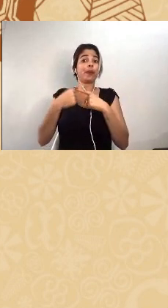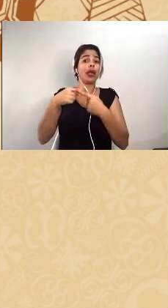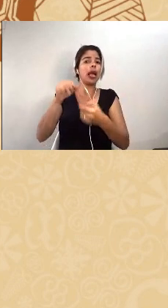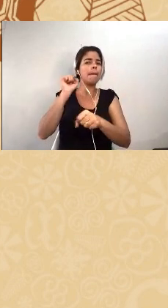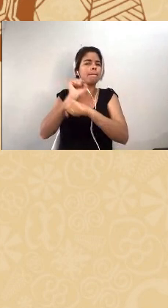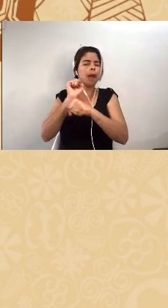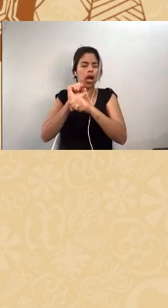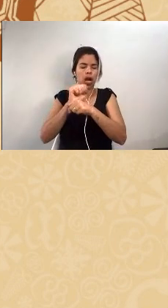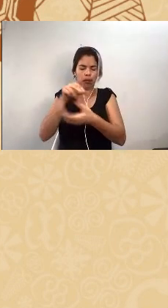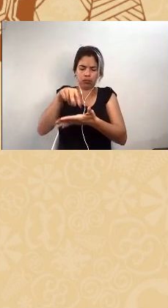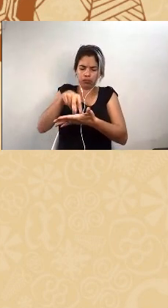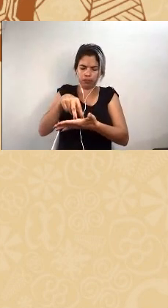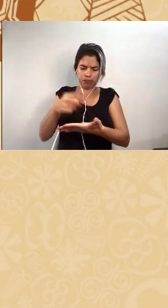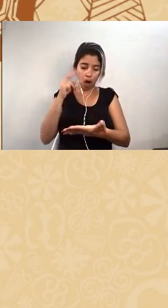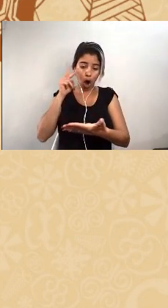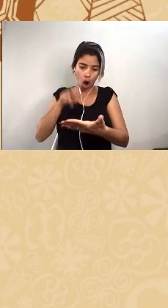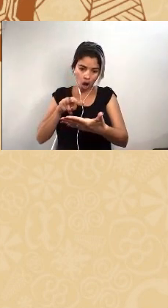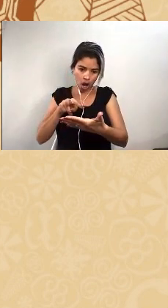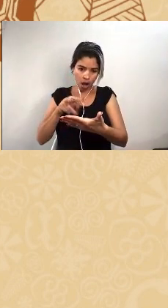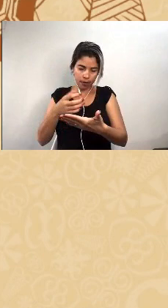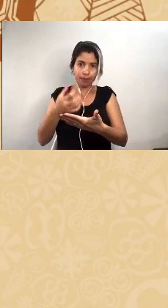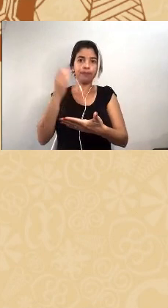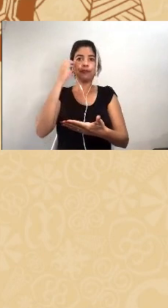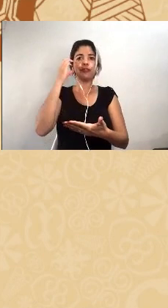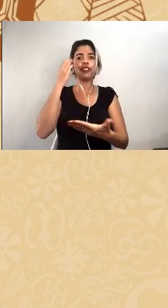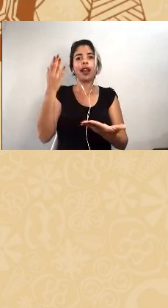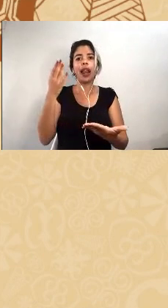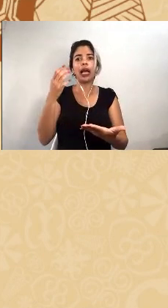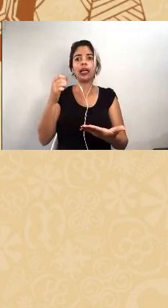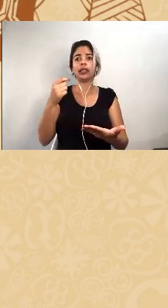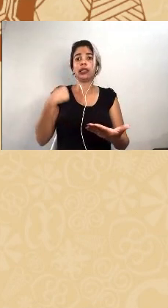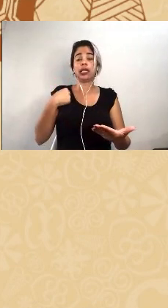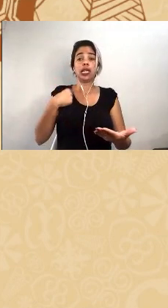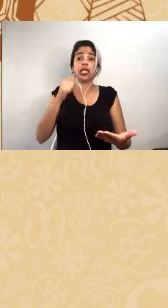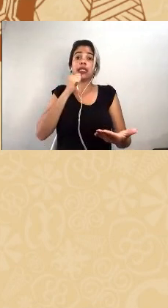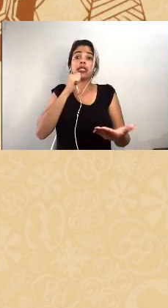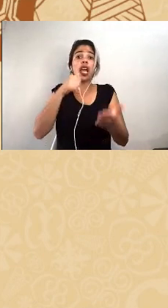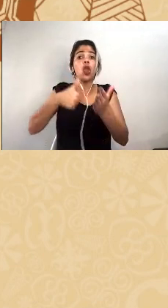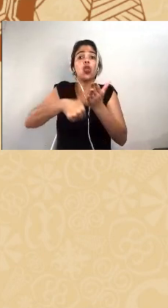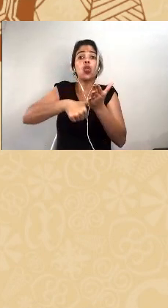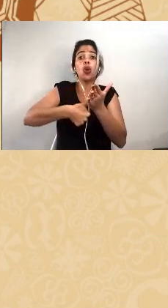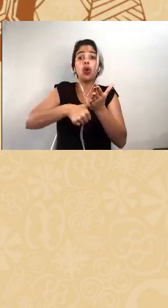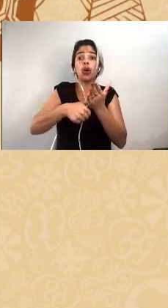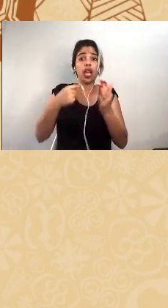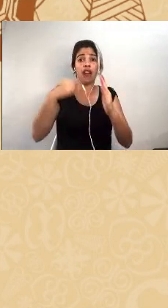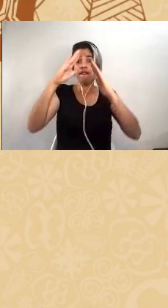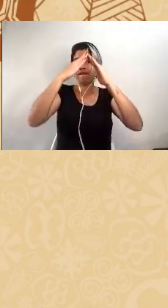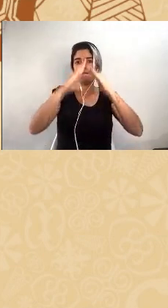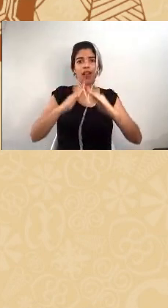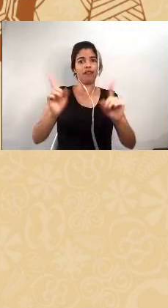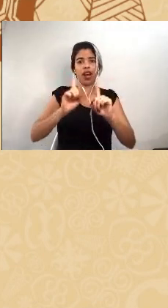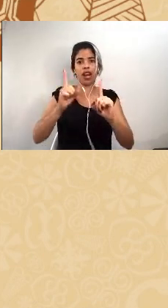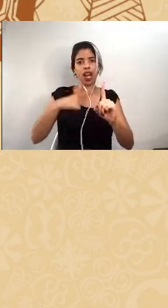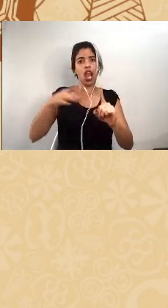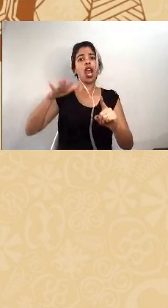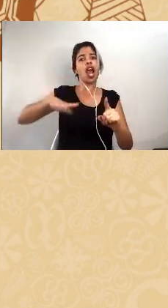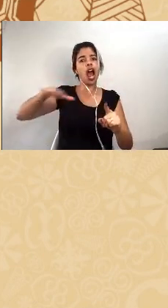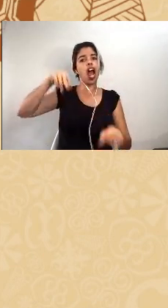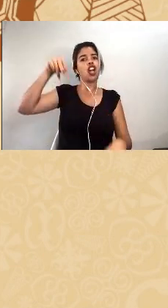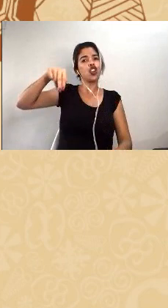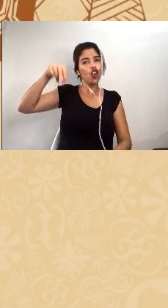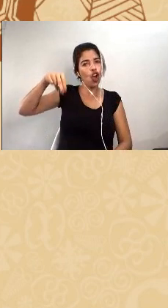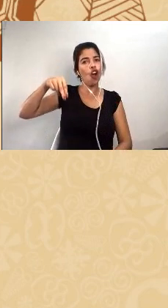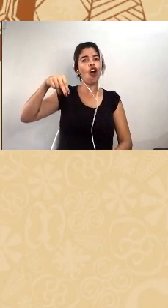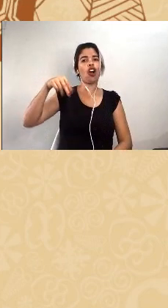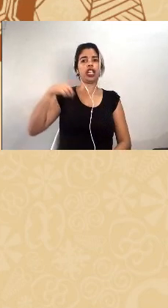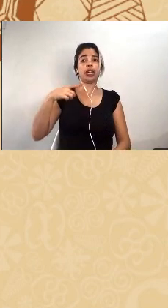mexendo no celular. Andar sem documento. É isso. Sou obrigado. E não tô na favela, não. Tô na favela, não. Tô na Zona Norte. Moro